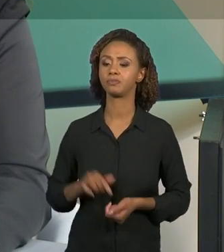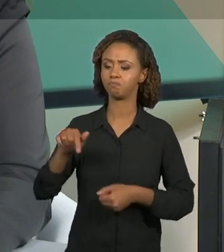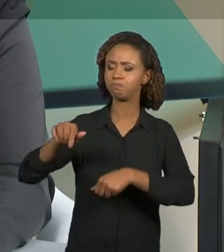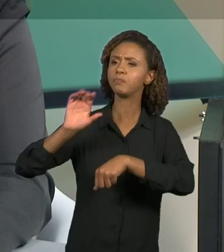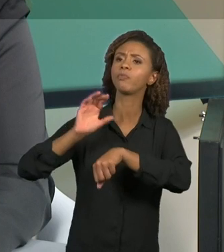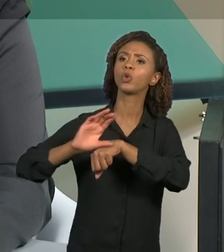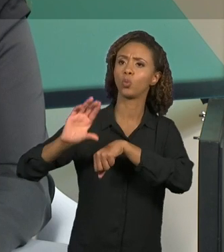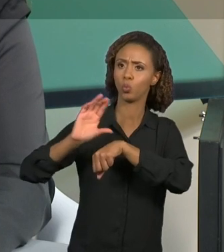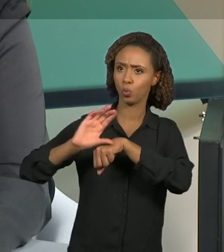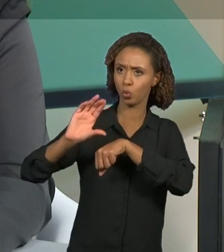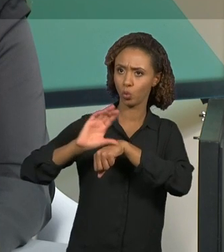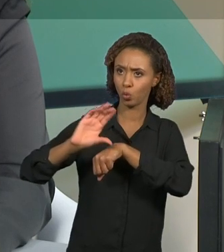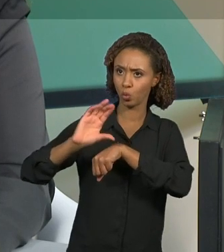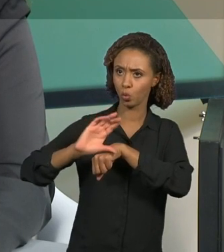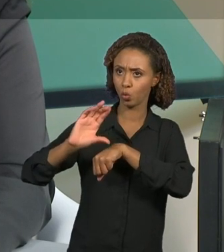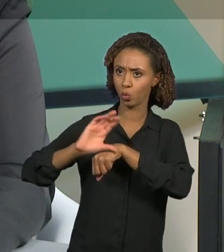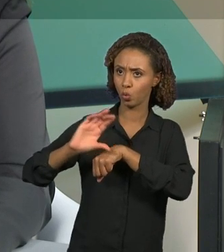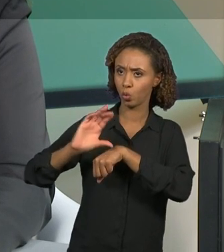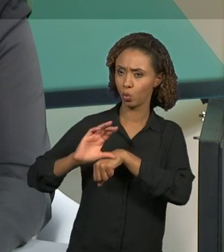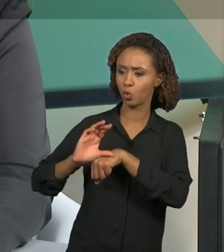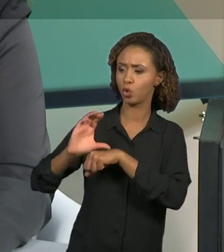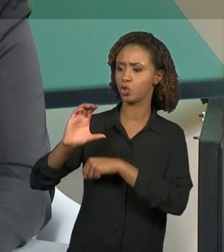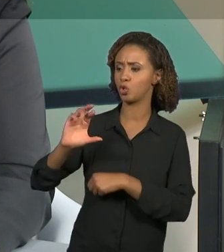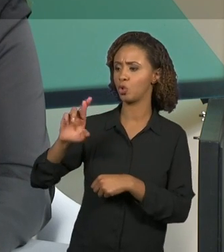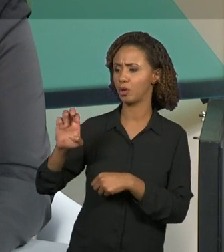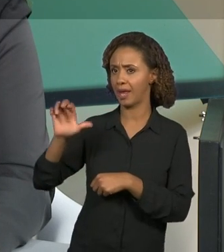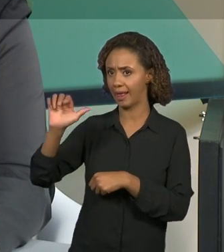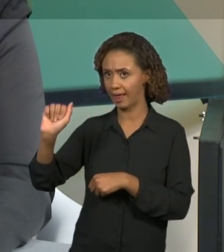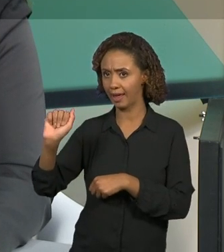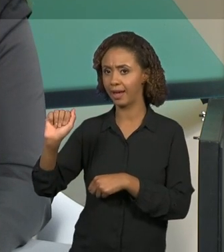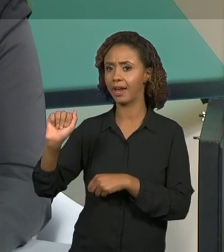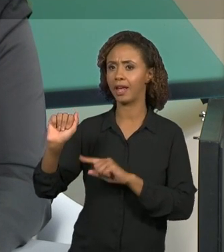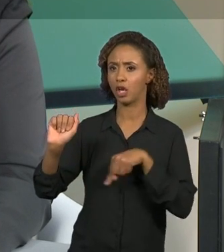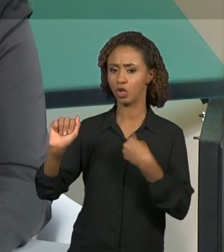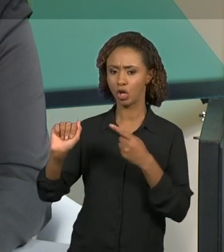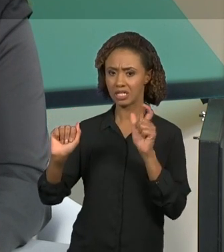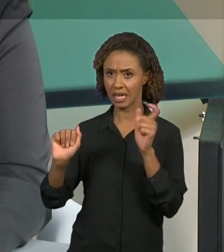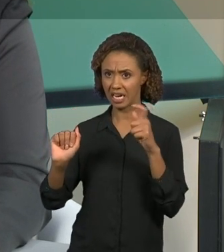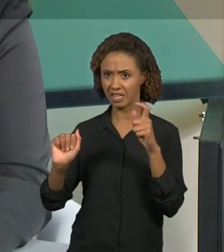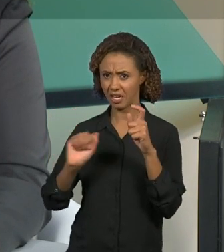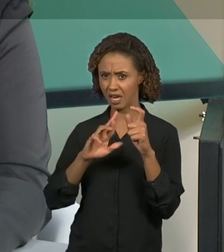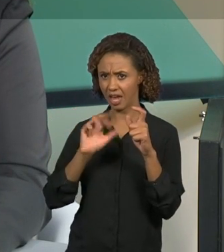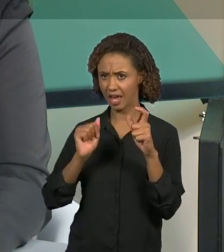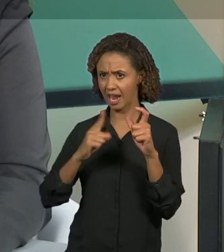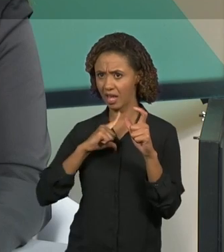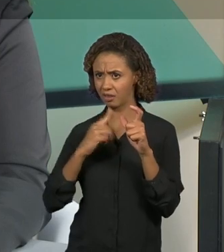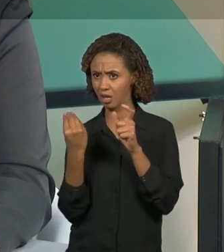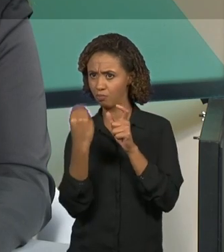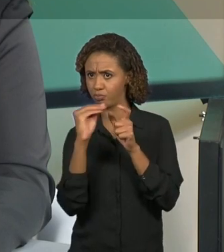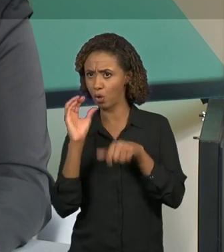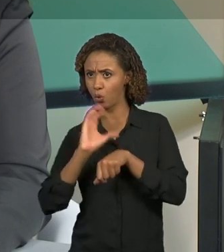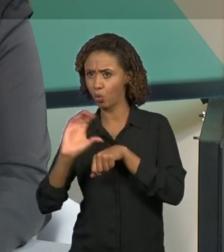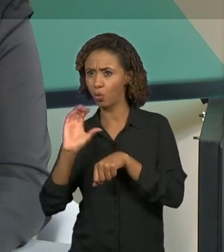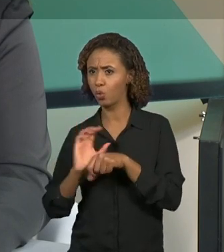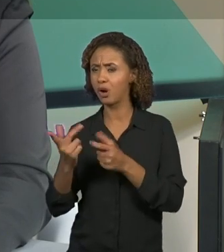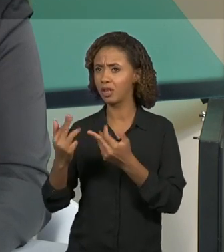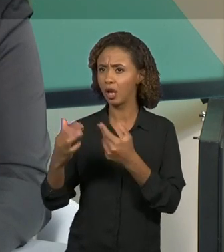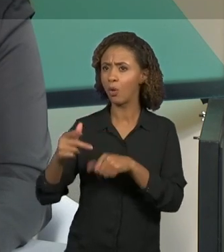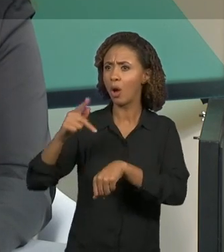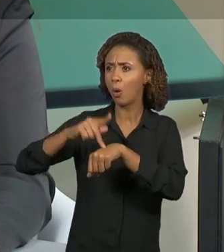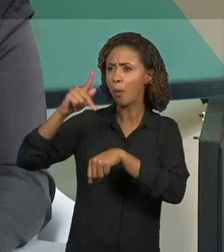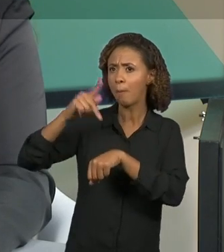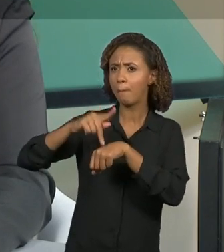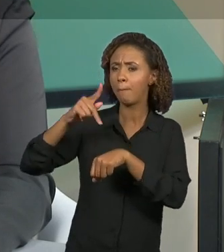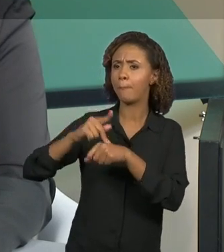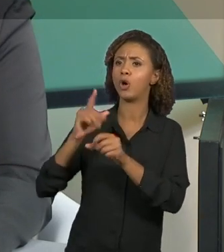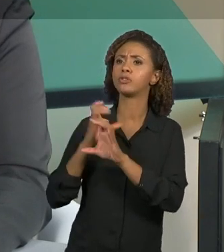terá anotação no crea irá aparecer na carteira de identidade profissional assim como é a pós-graduação em